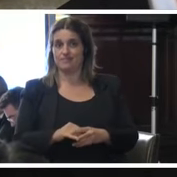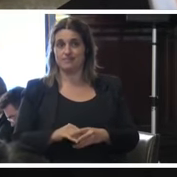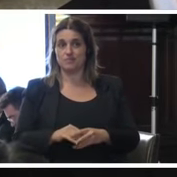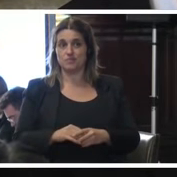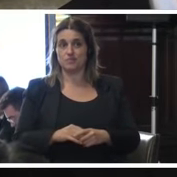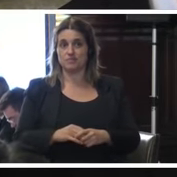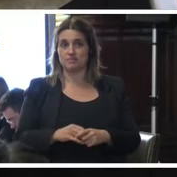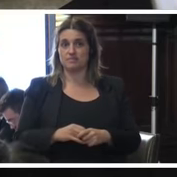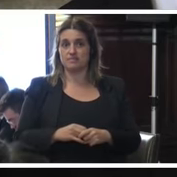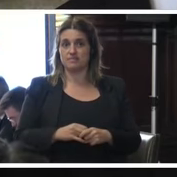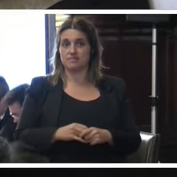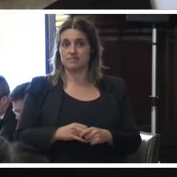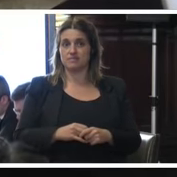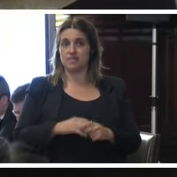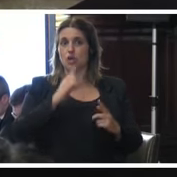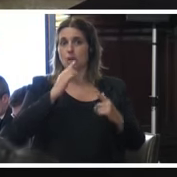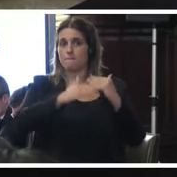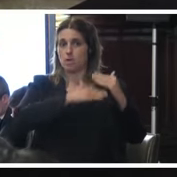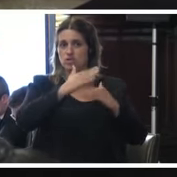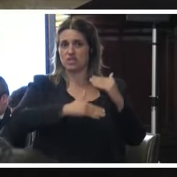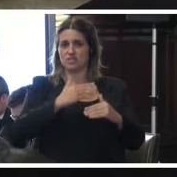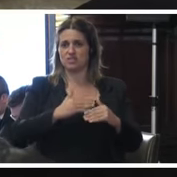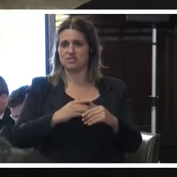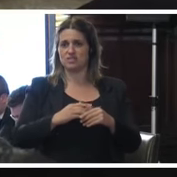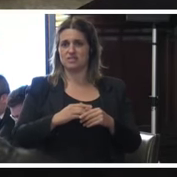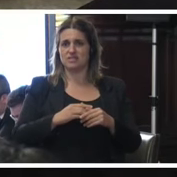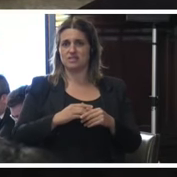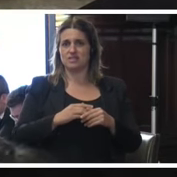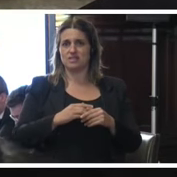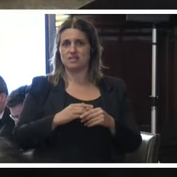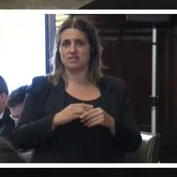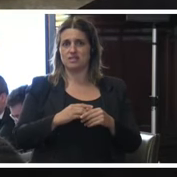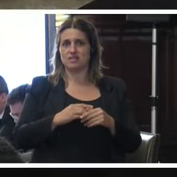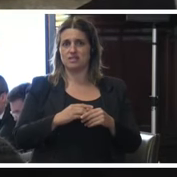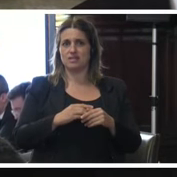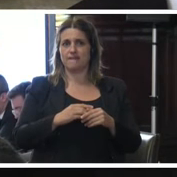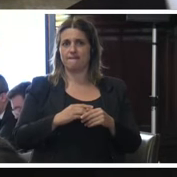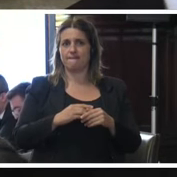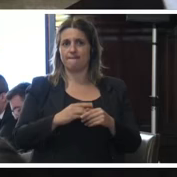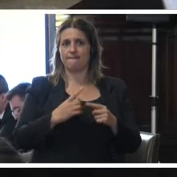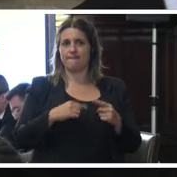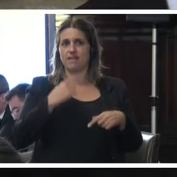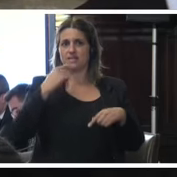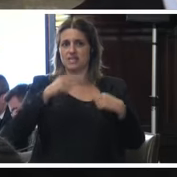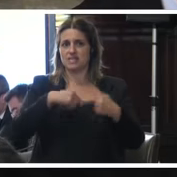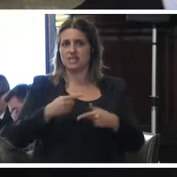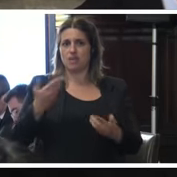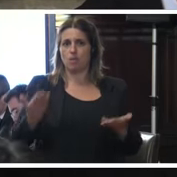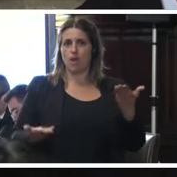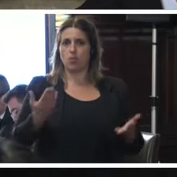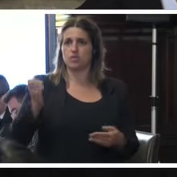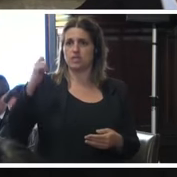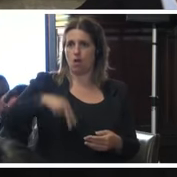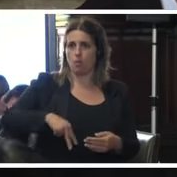Nos processos judiciais da justiça militar, são seguidos, como na justiça comum, os princípios da ampla defesa,